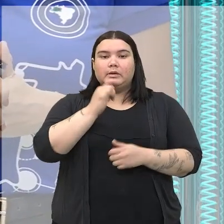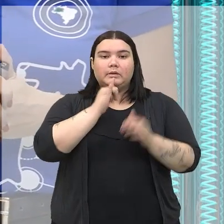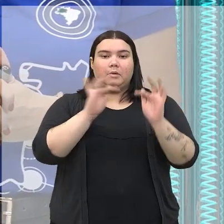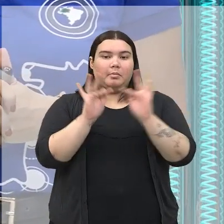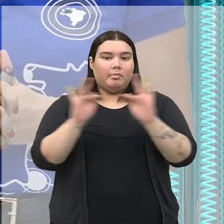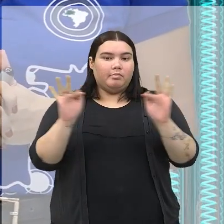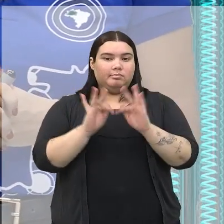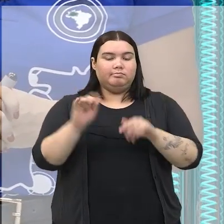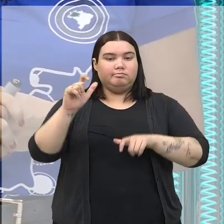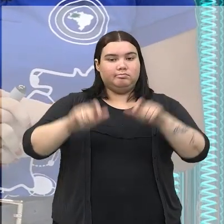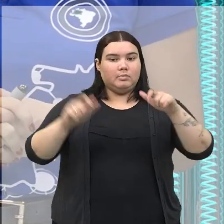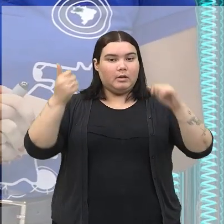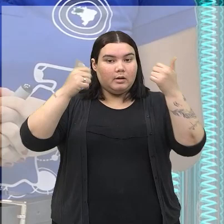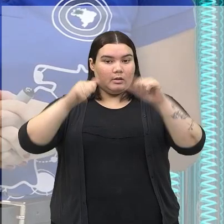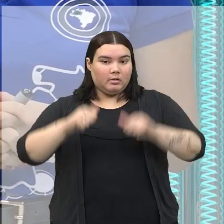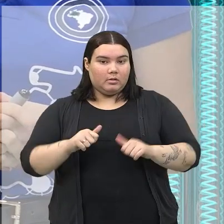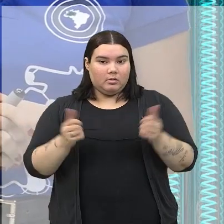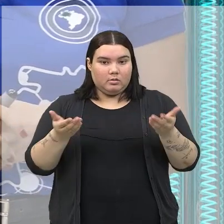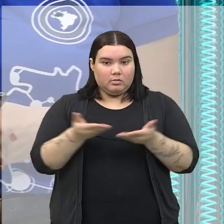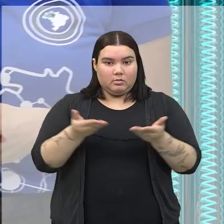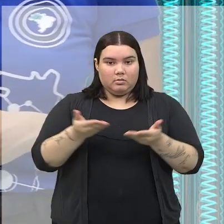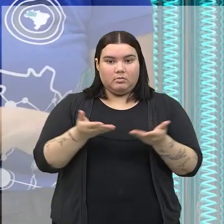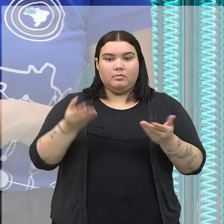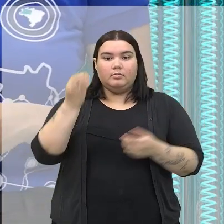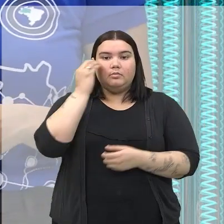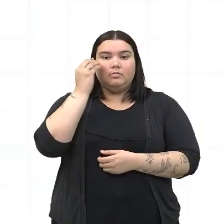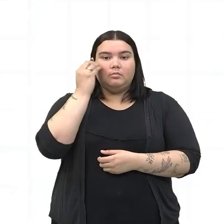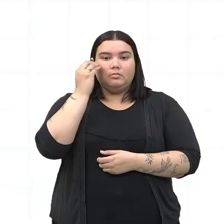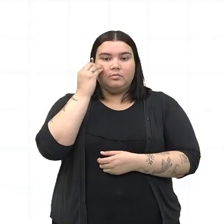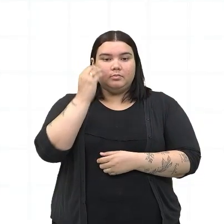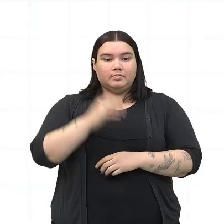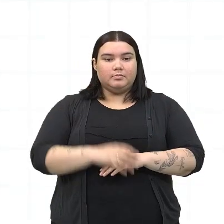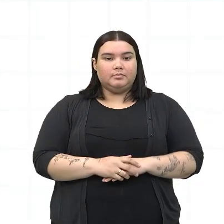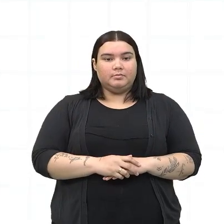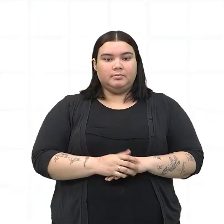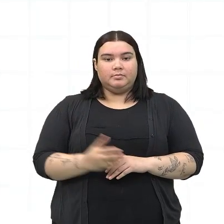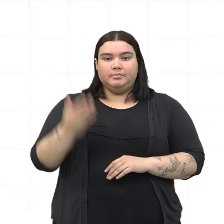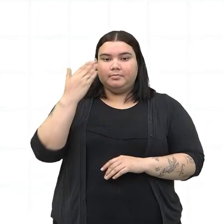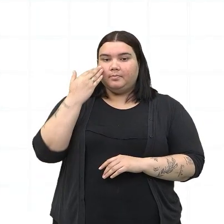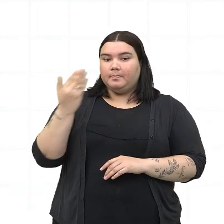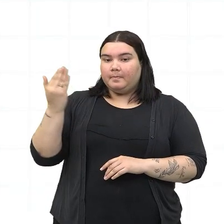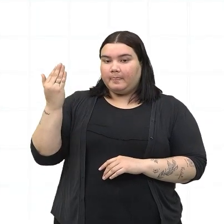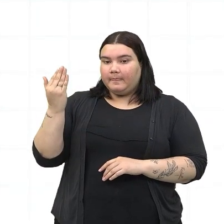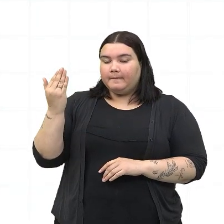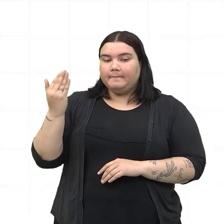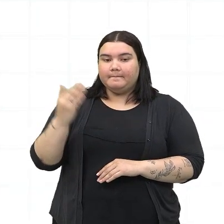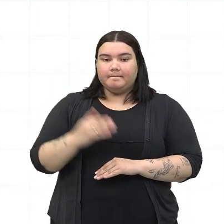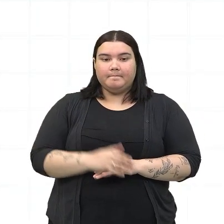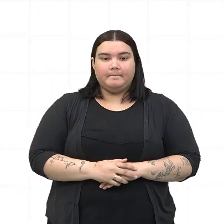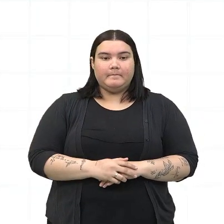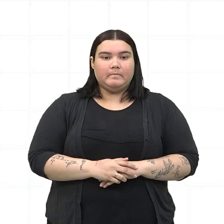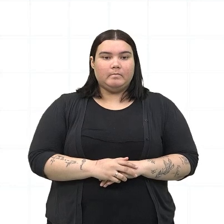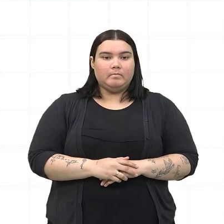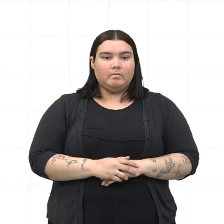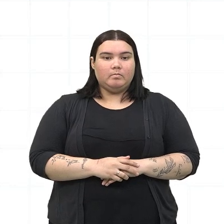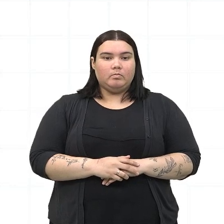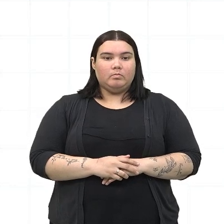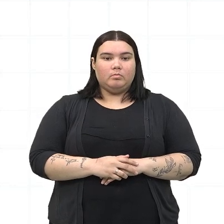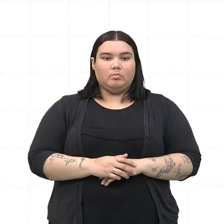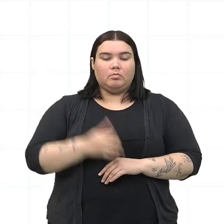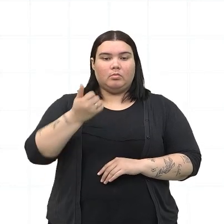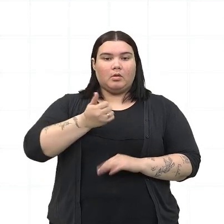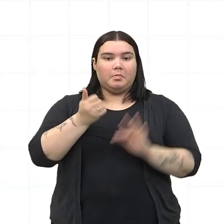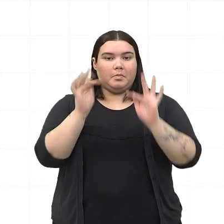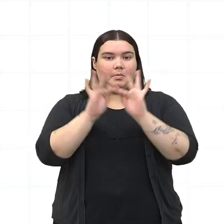vocês analisarem agora. Nós vamos ver nesse momento. Let's go. Então, olha só. I will